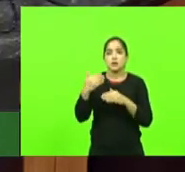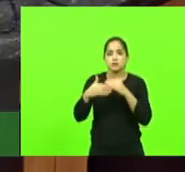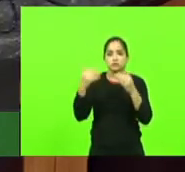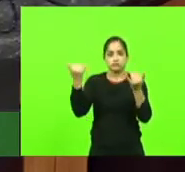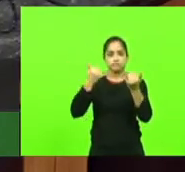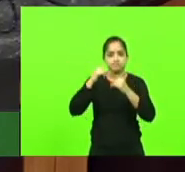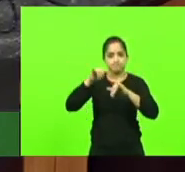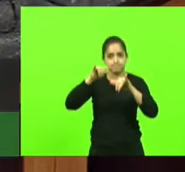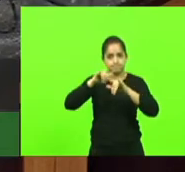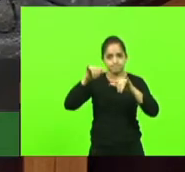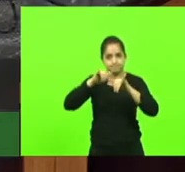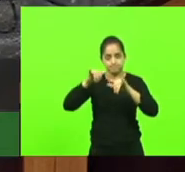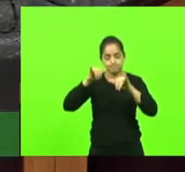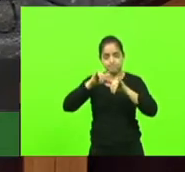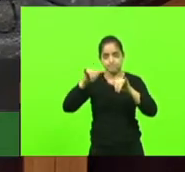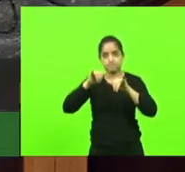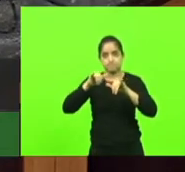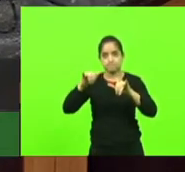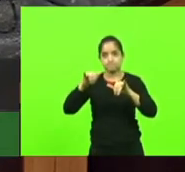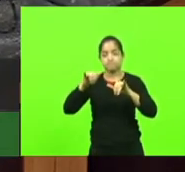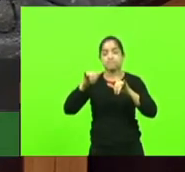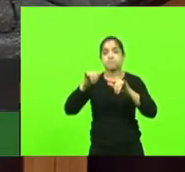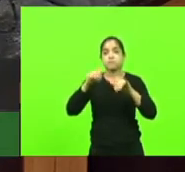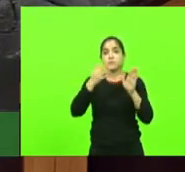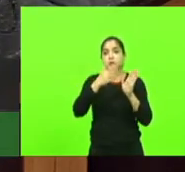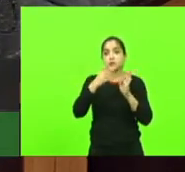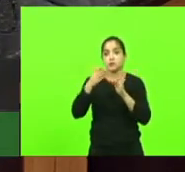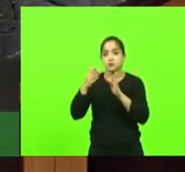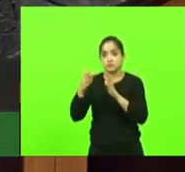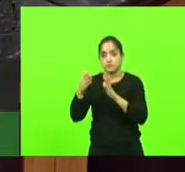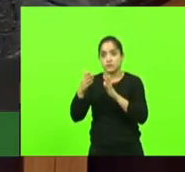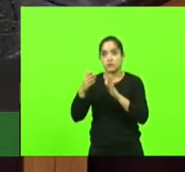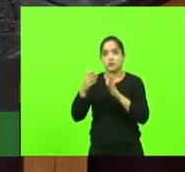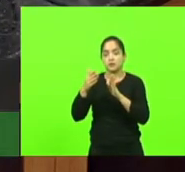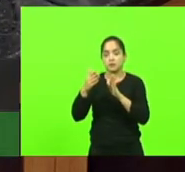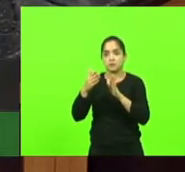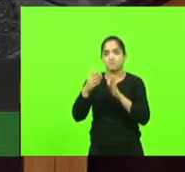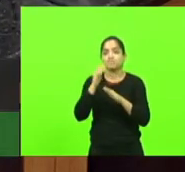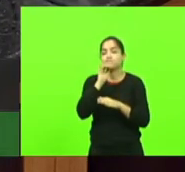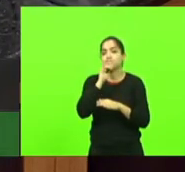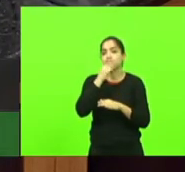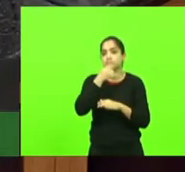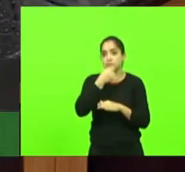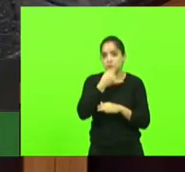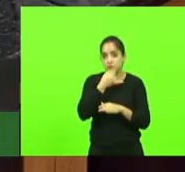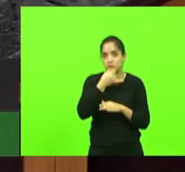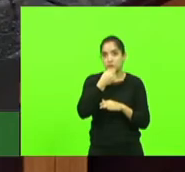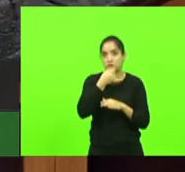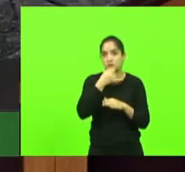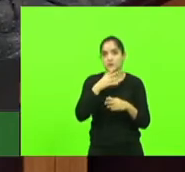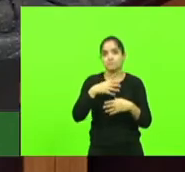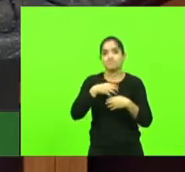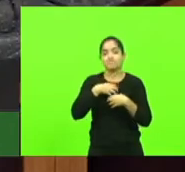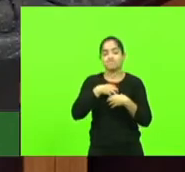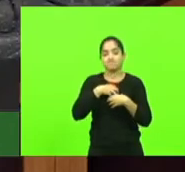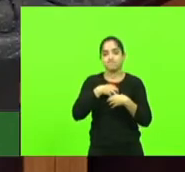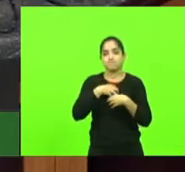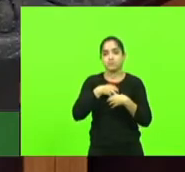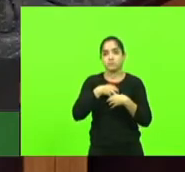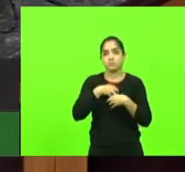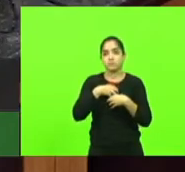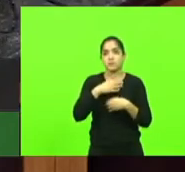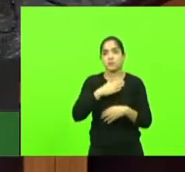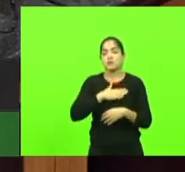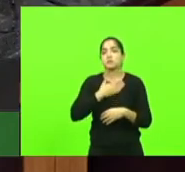cada imagem nova que nos é passada, mas meus olhos se entristecem, minha alma se assusta e minha